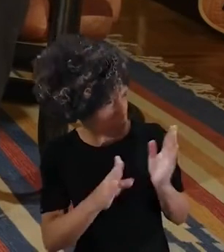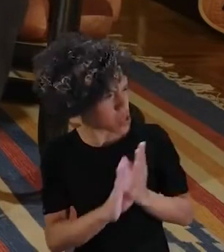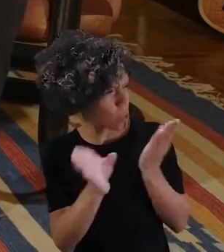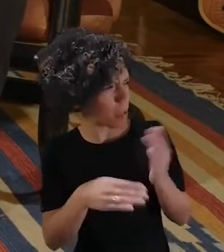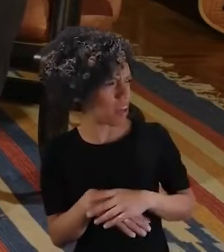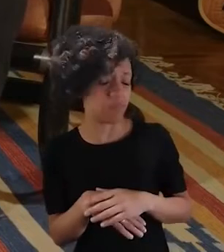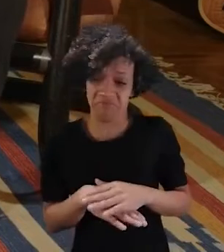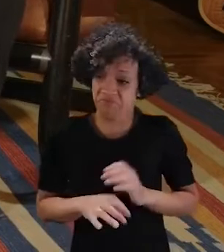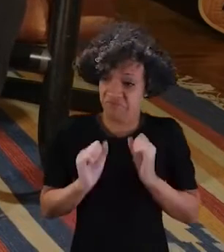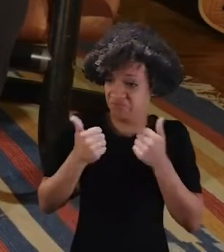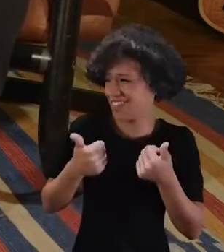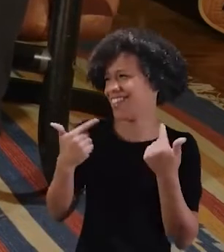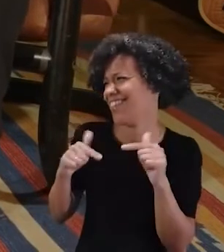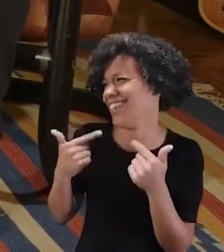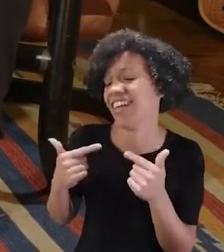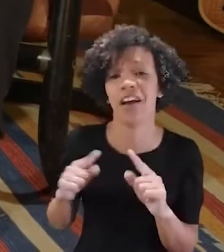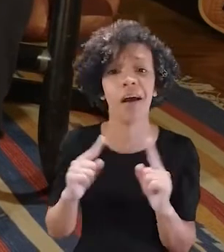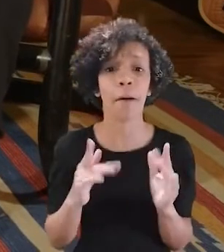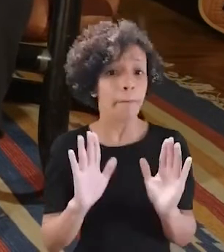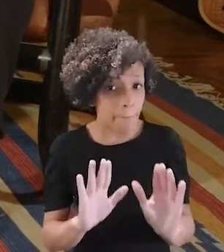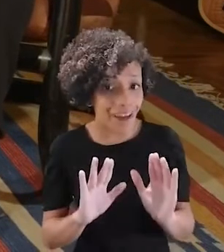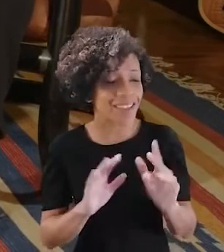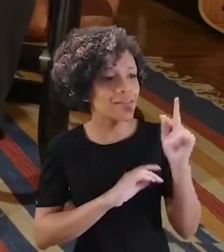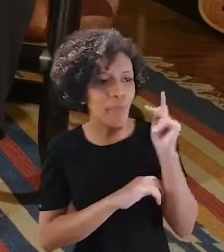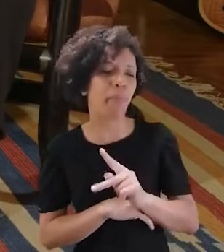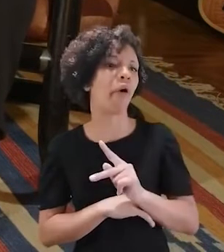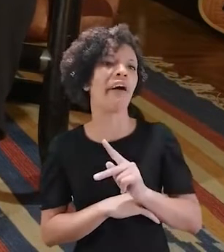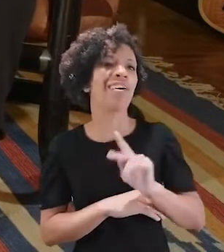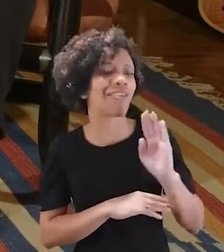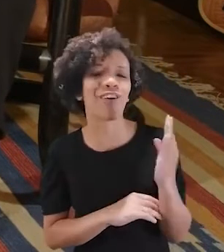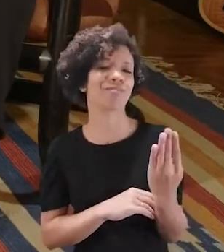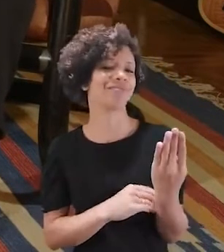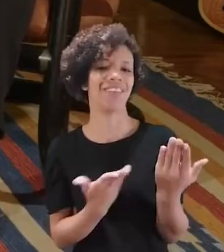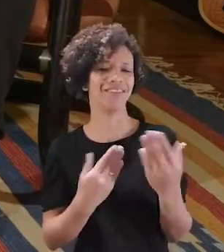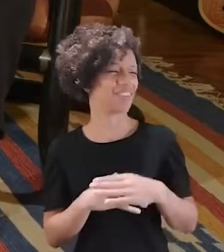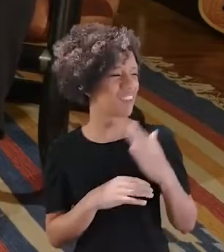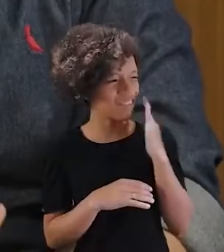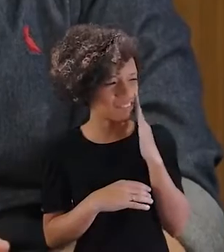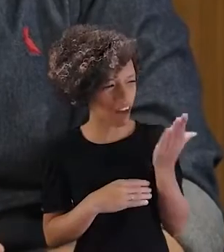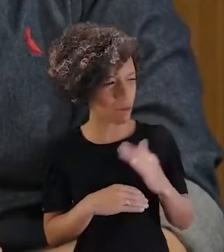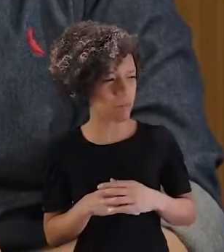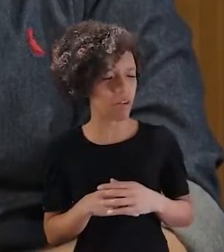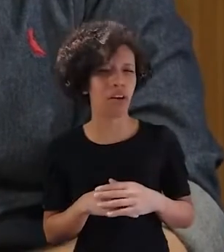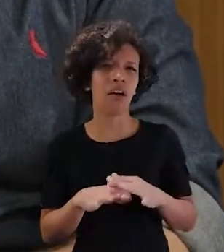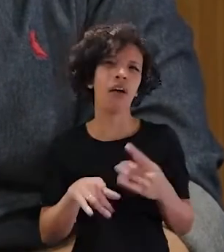Obrigado melhor assim que nos parou essa essa da hipocrisia porque